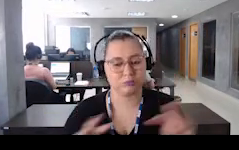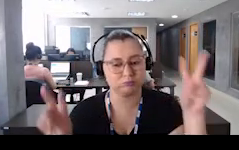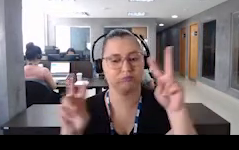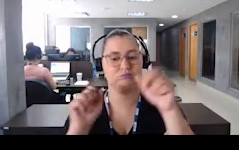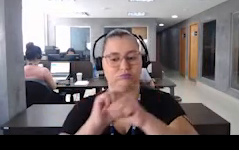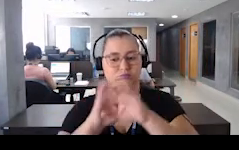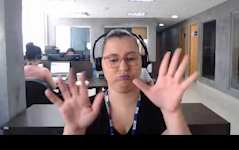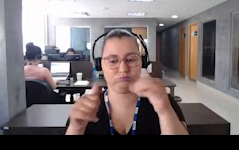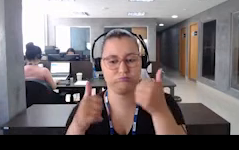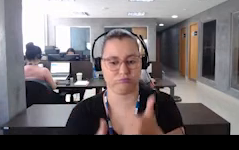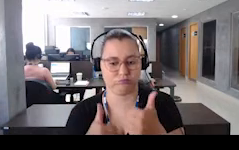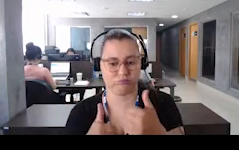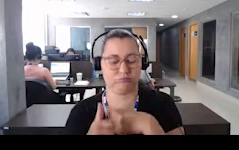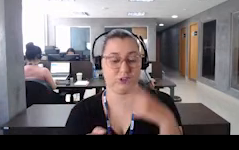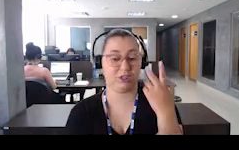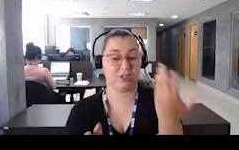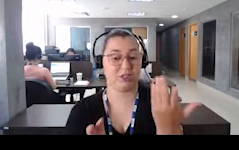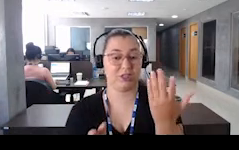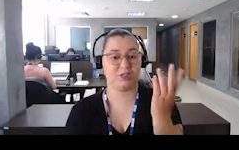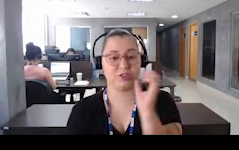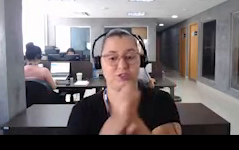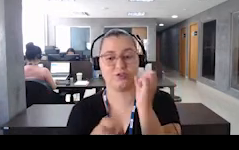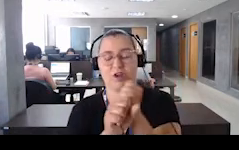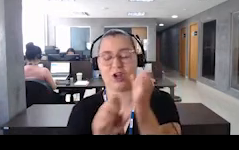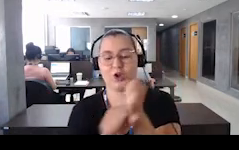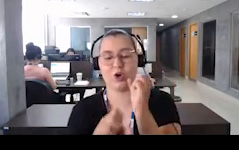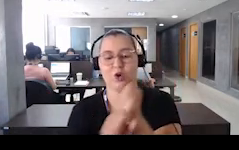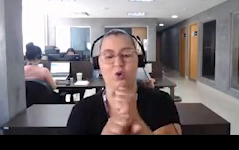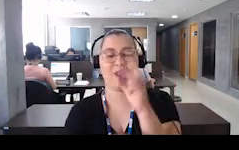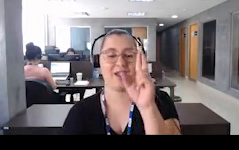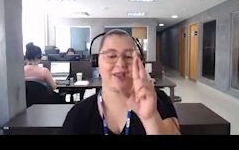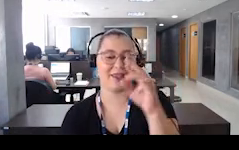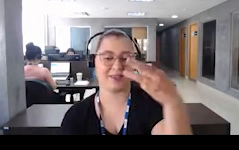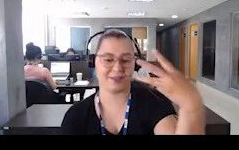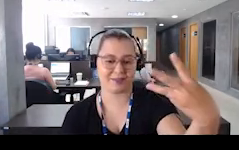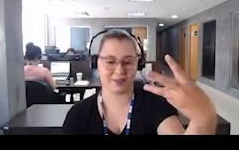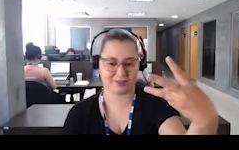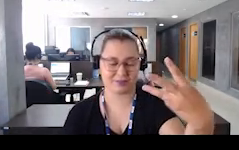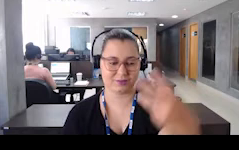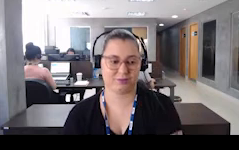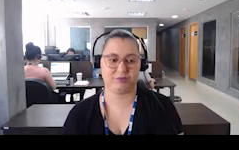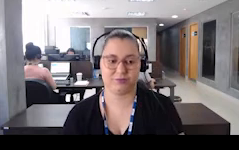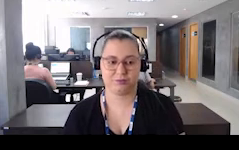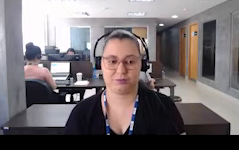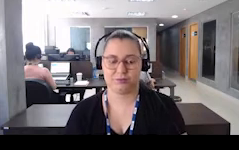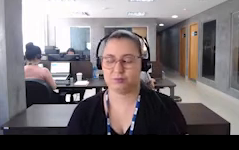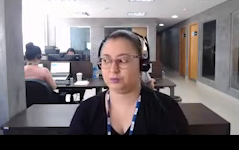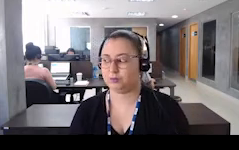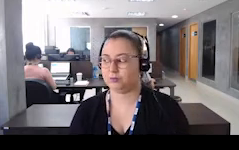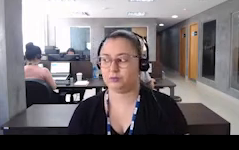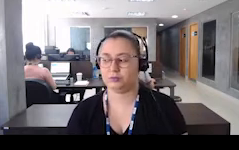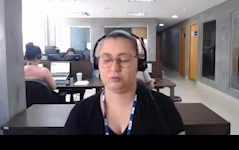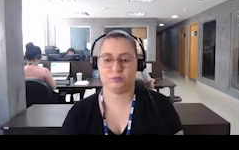ó. Tá aqui, ó. A gente vai calcular um valor R3, que é a resistência equivalente das lâmpadas, certo?